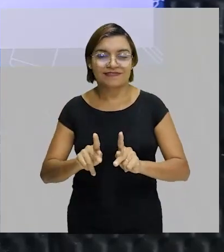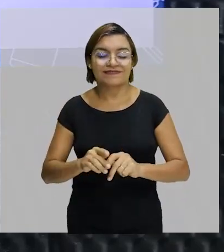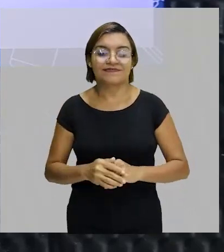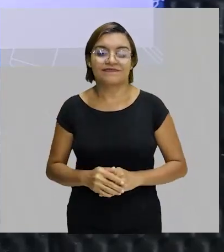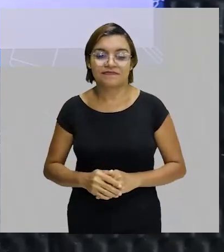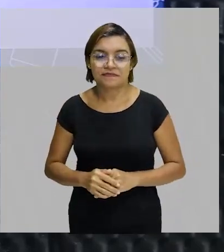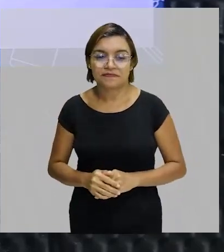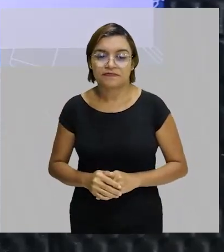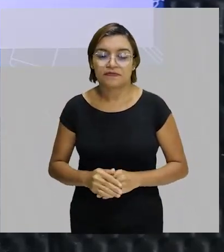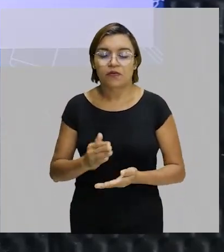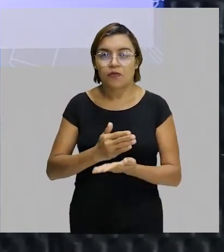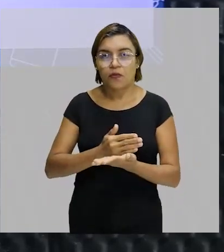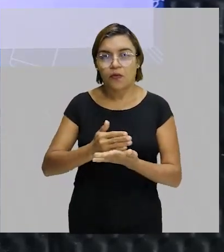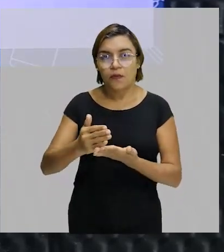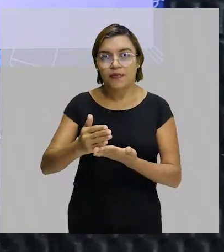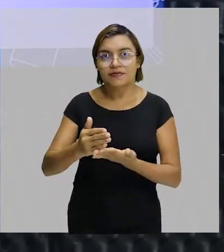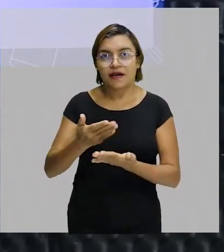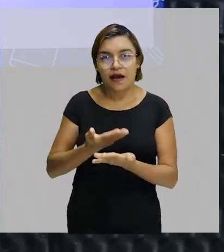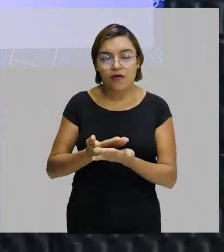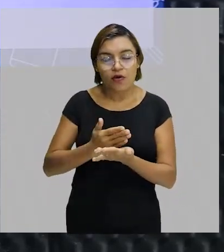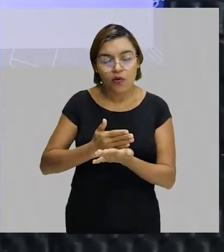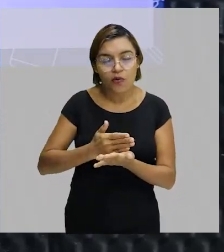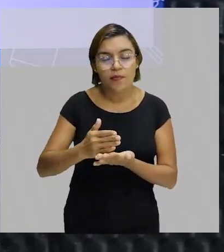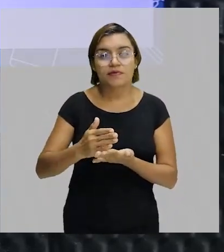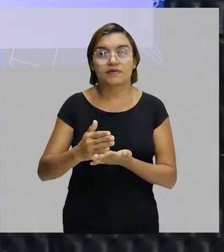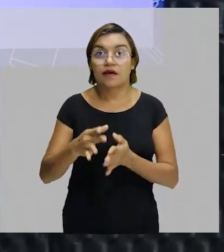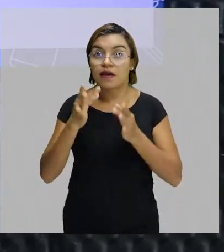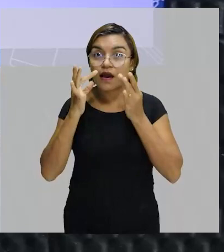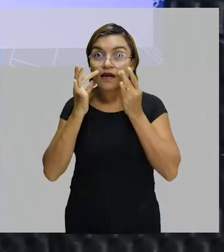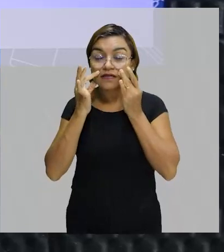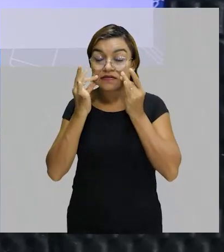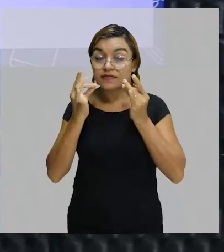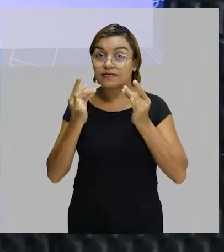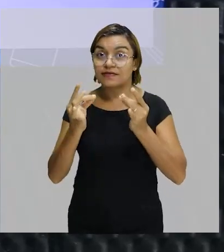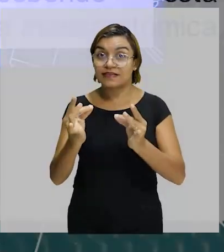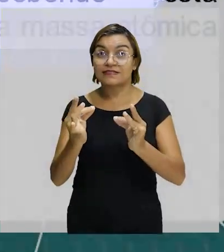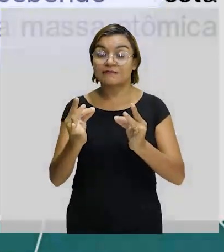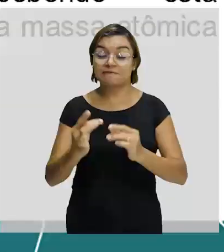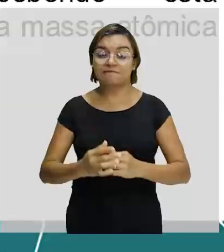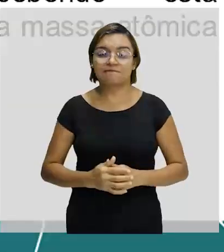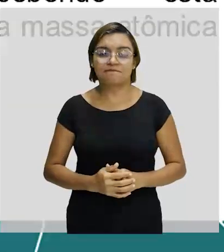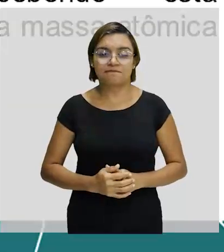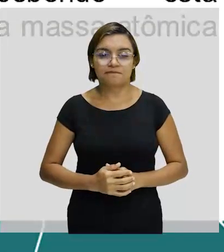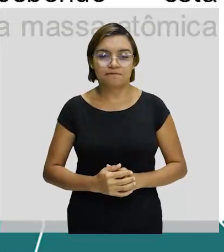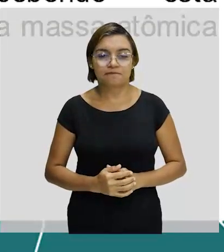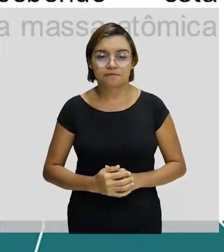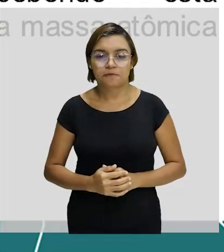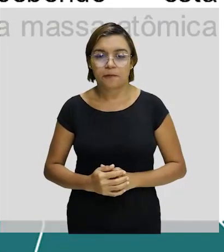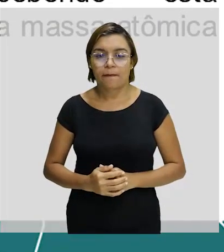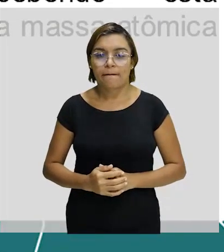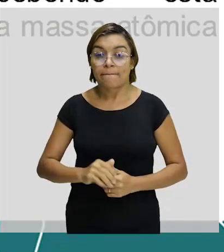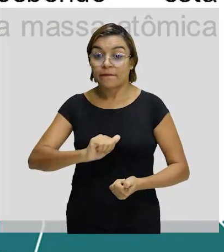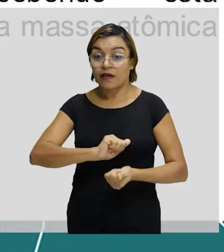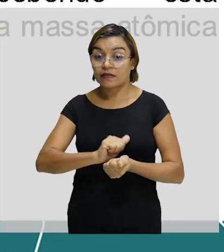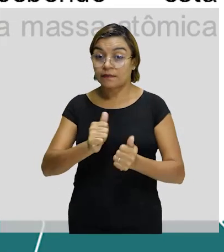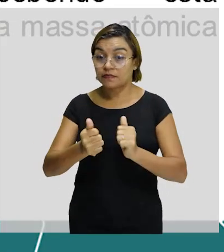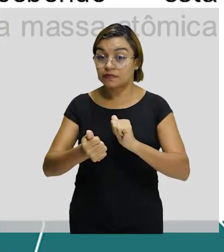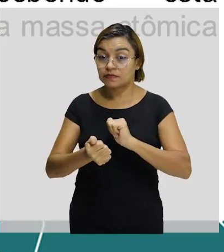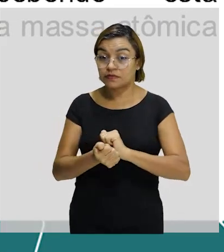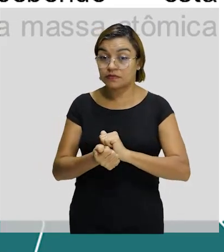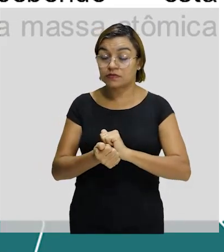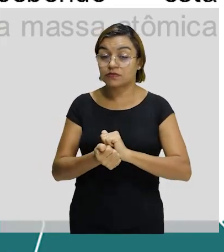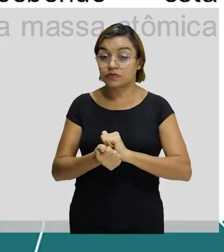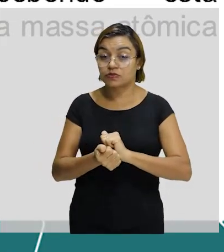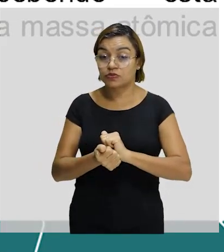Então vamos começar a nossa aula, prestem bastante atenção. Bom, a datação de um fóssil,